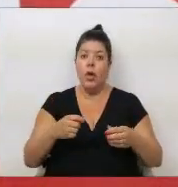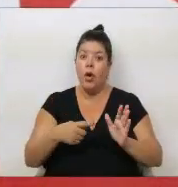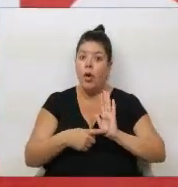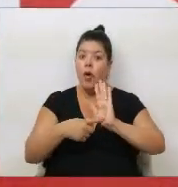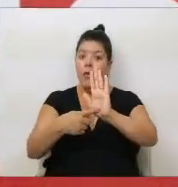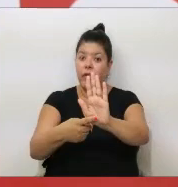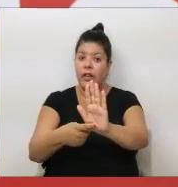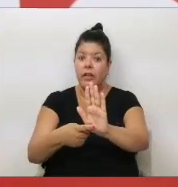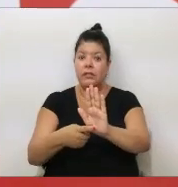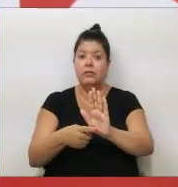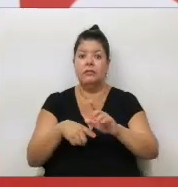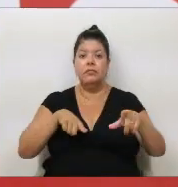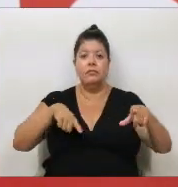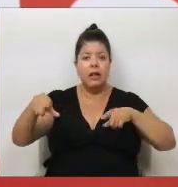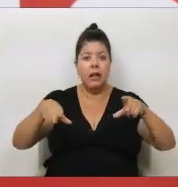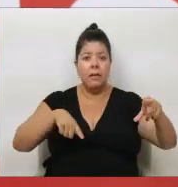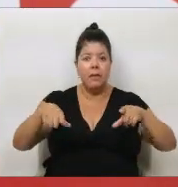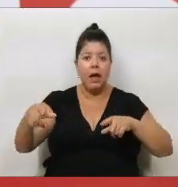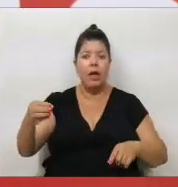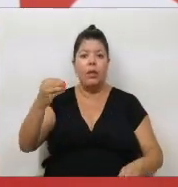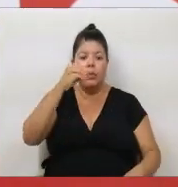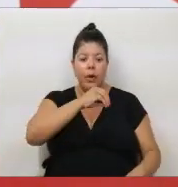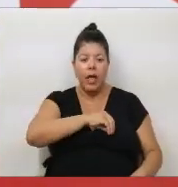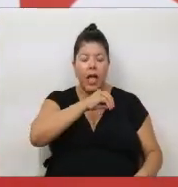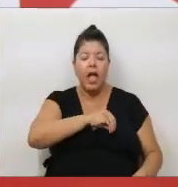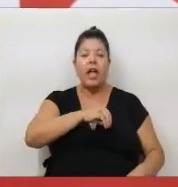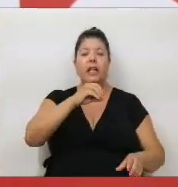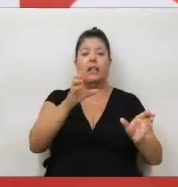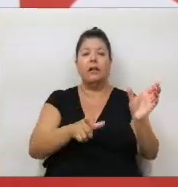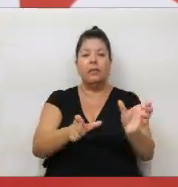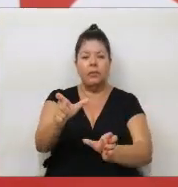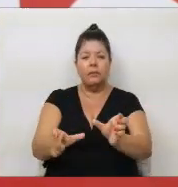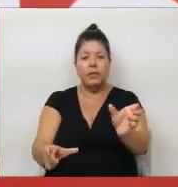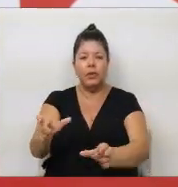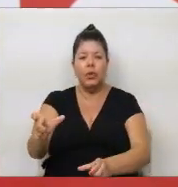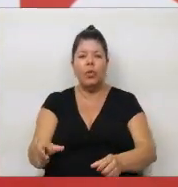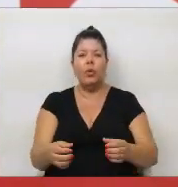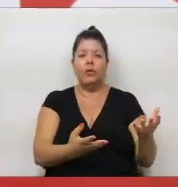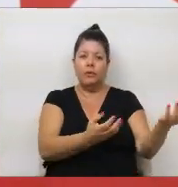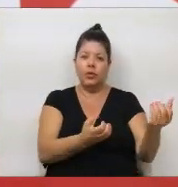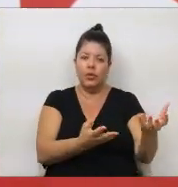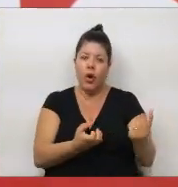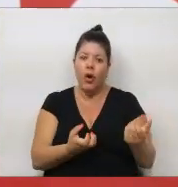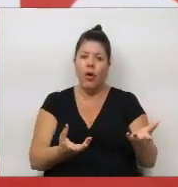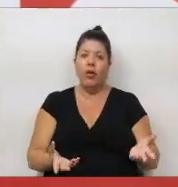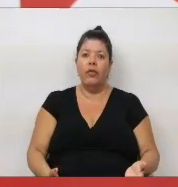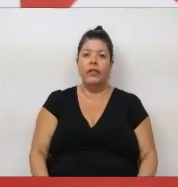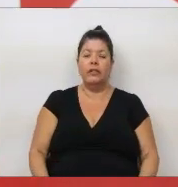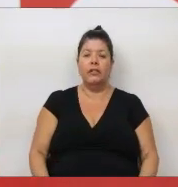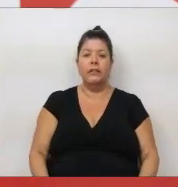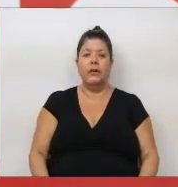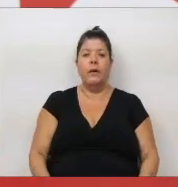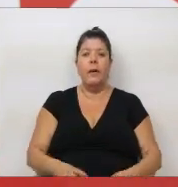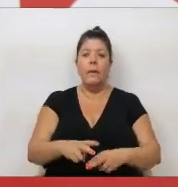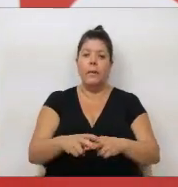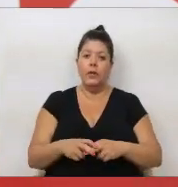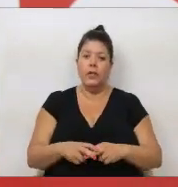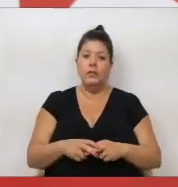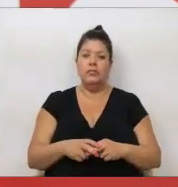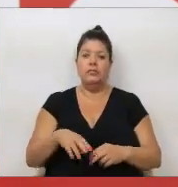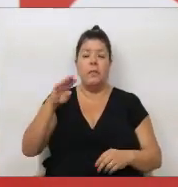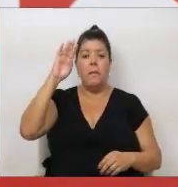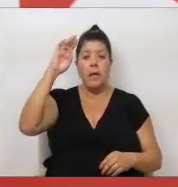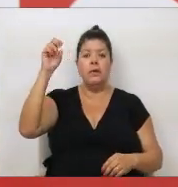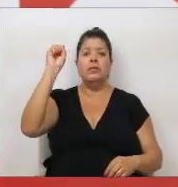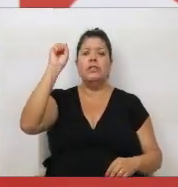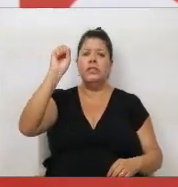promovam trabalho e renda para a nossa população, para os nossos jovens, né? Então, isso é um dos aspectos. Outro aspecto